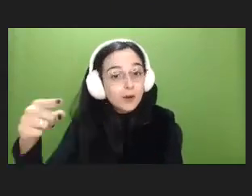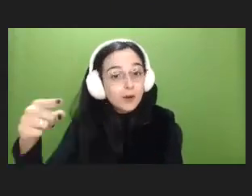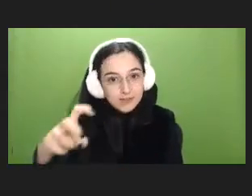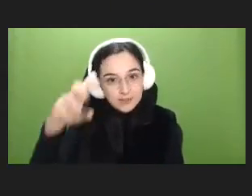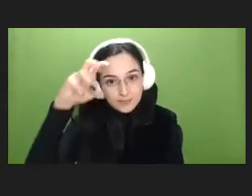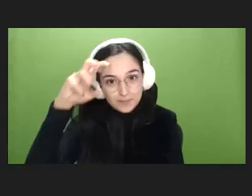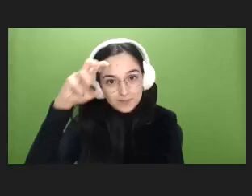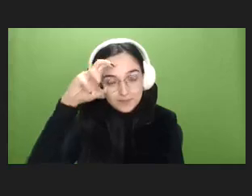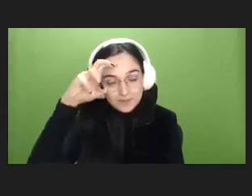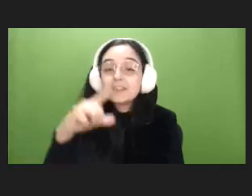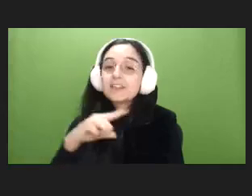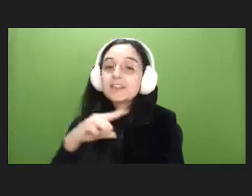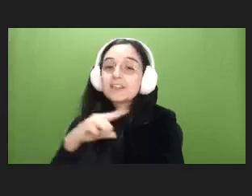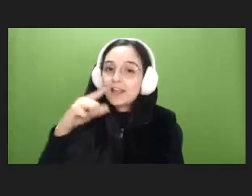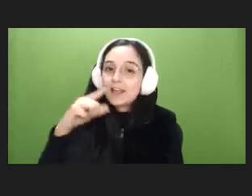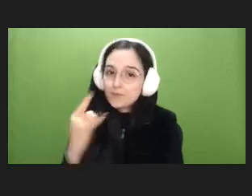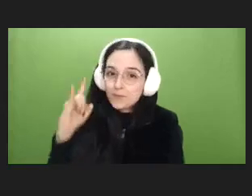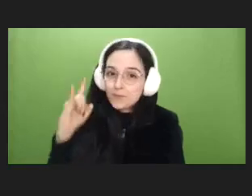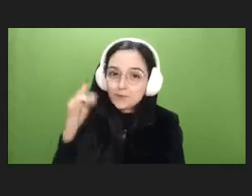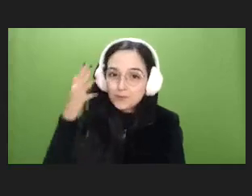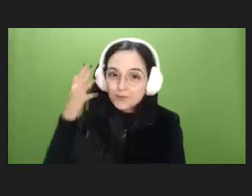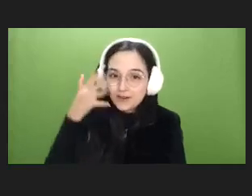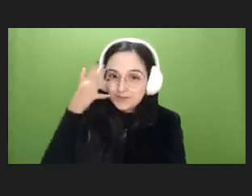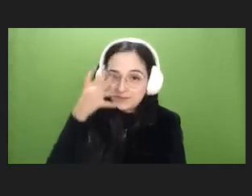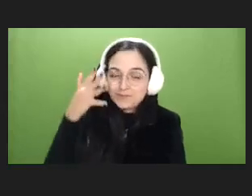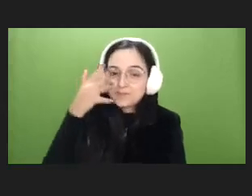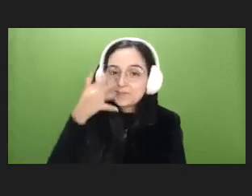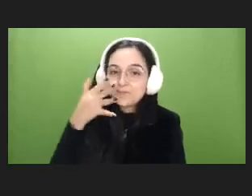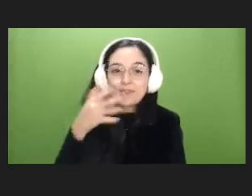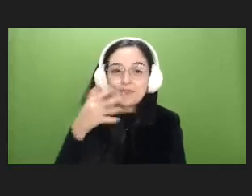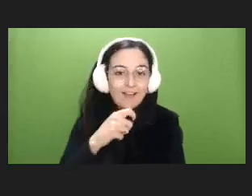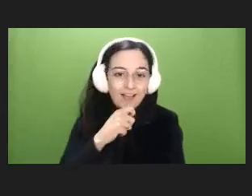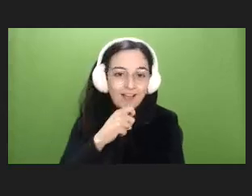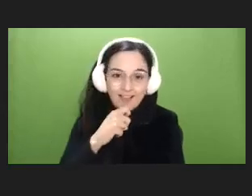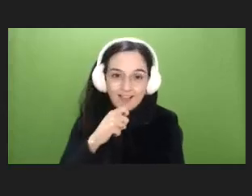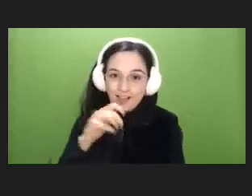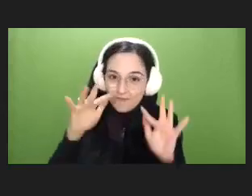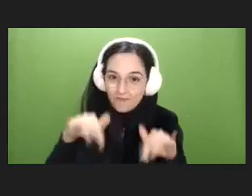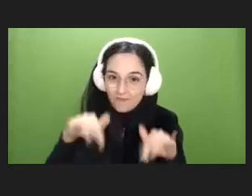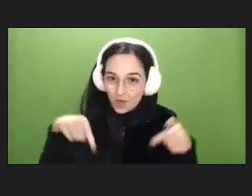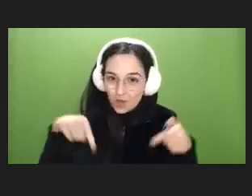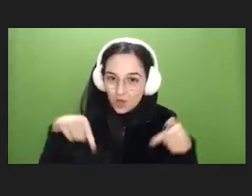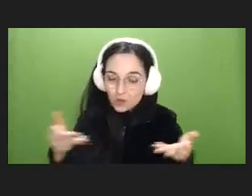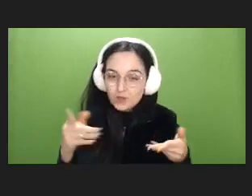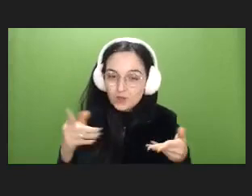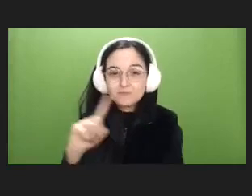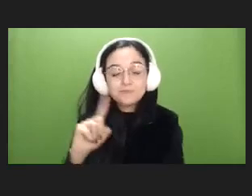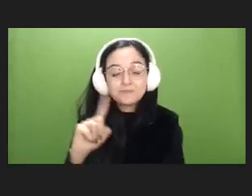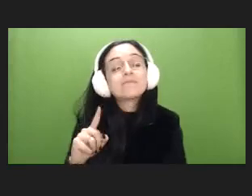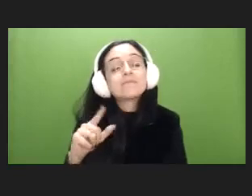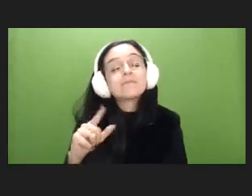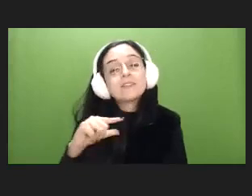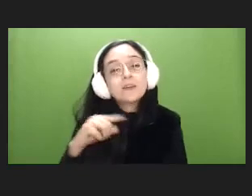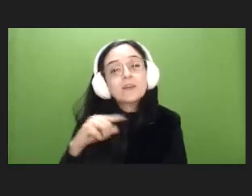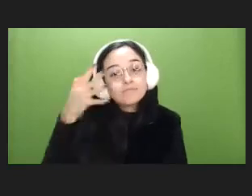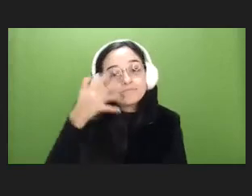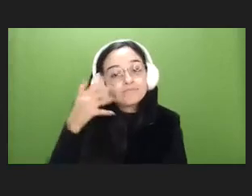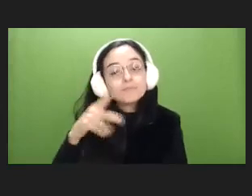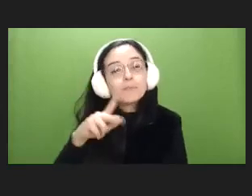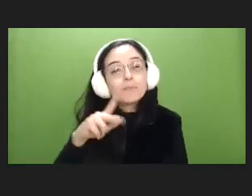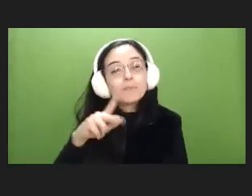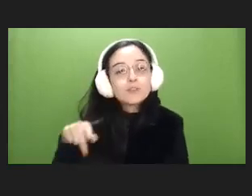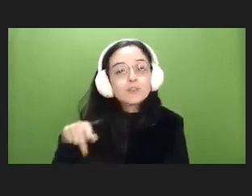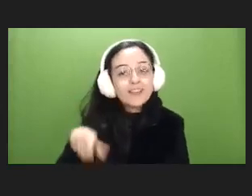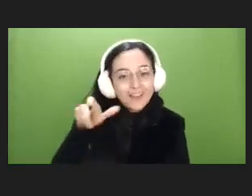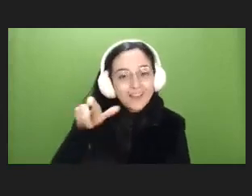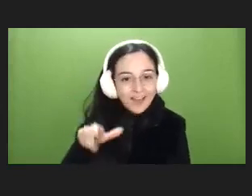outra palestra, né? O nosso ciclo de palestra não se encerra por aqui, e nós teremos a presença do professor Carlos Rodrigues,